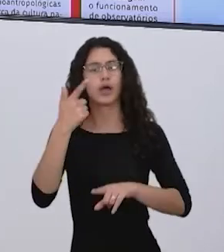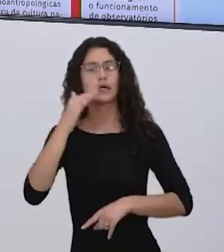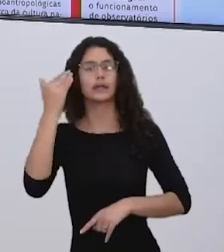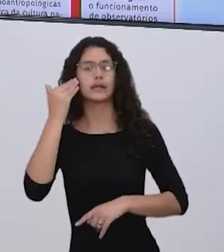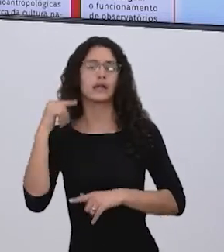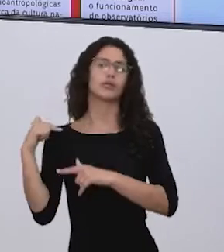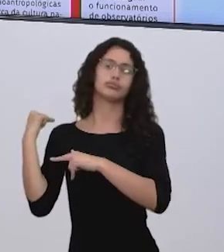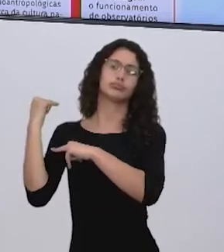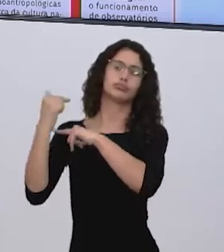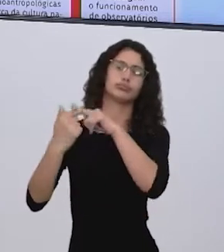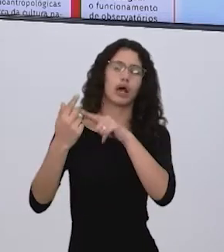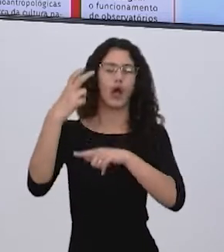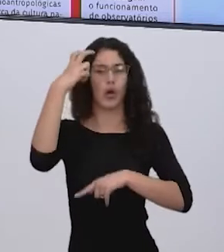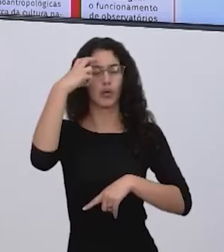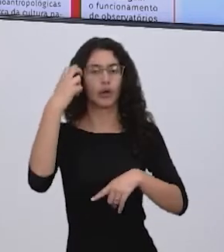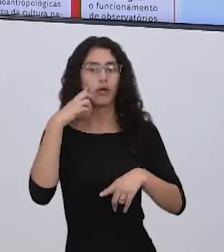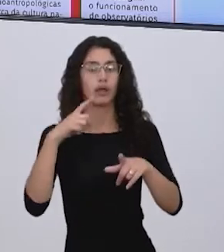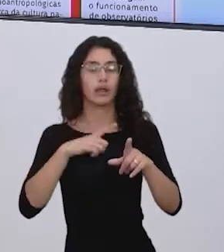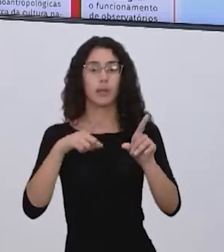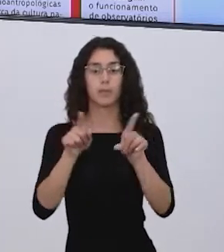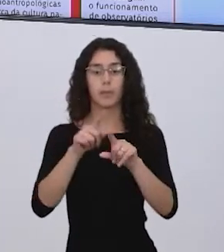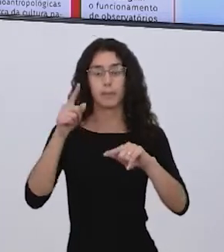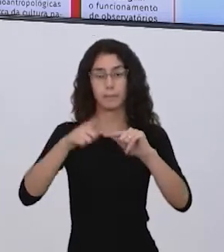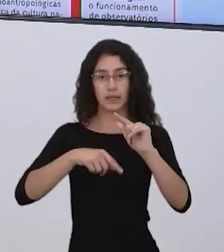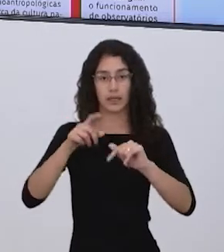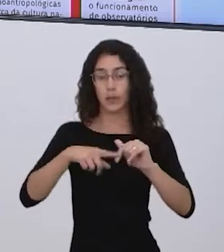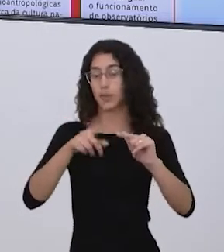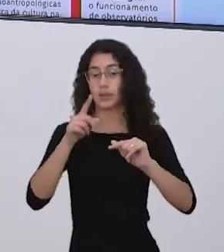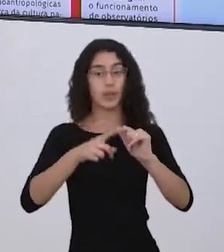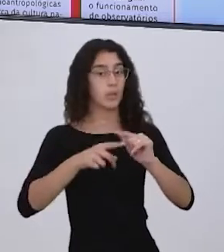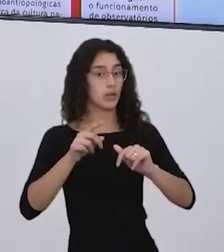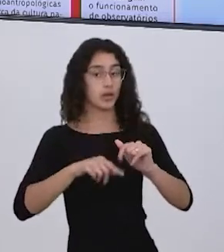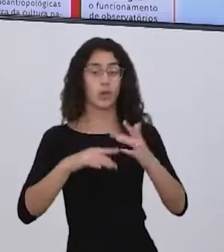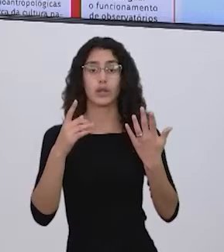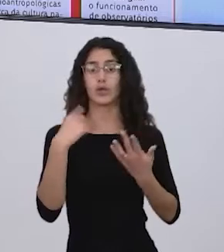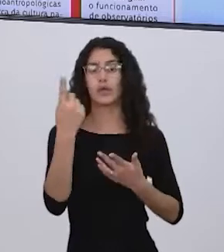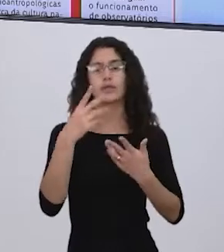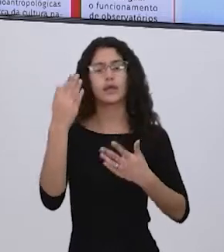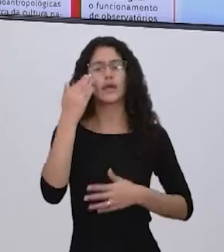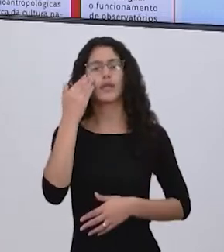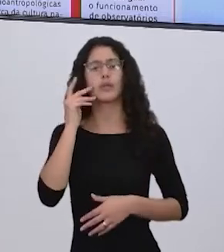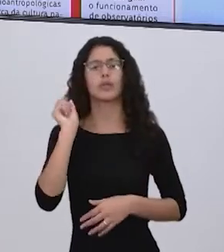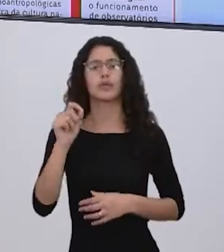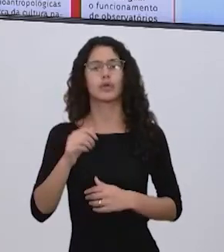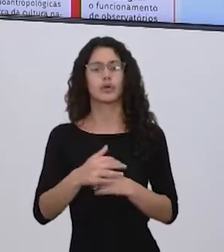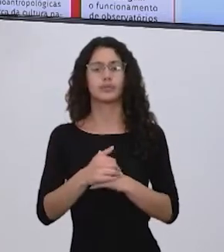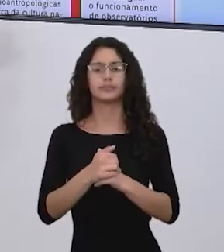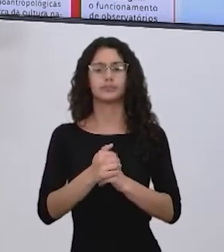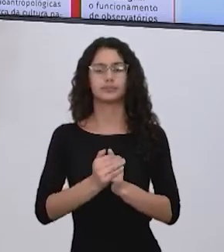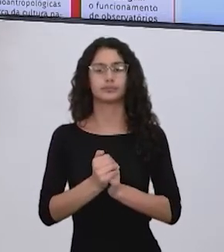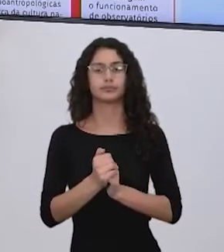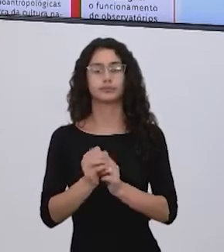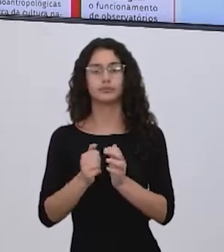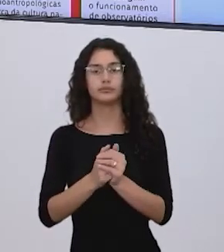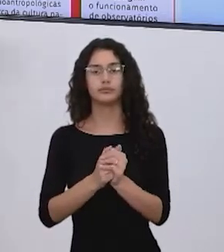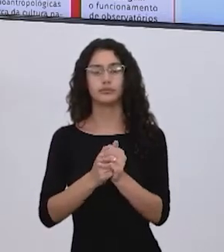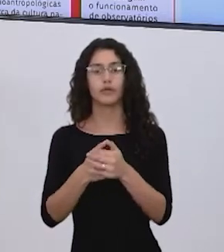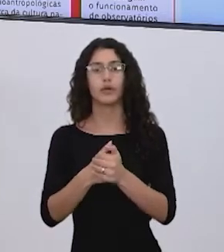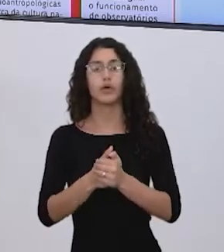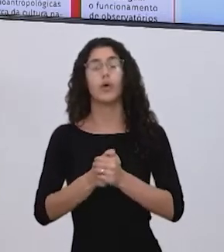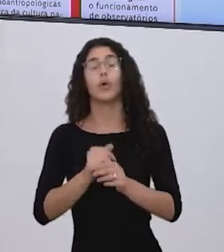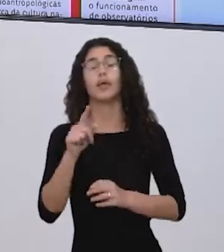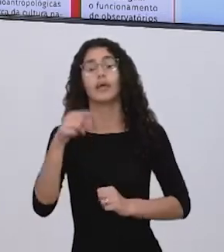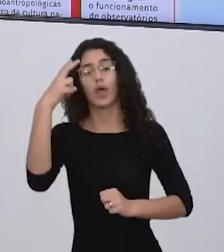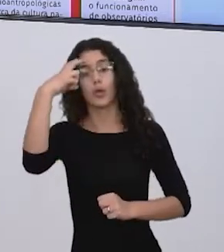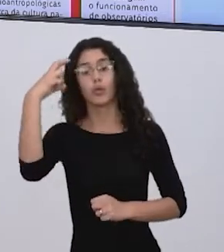herança cultural a partir de patrimônios materiais e imateriais. Então aqui a gente entende o que é cultura como um